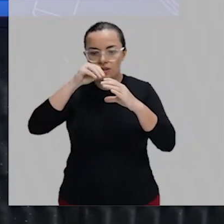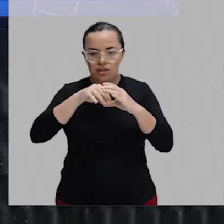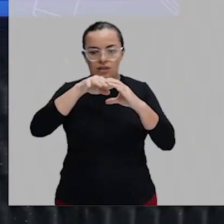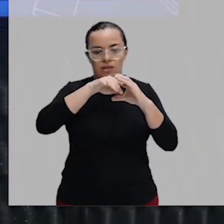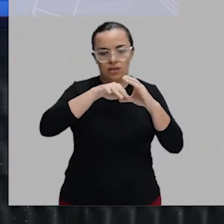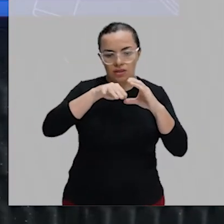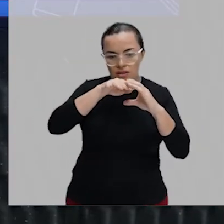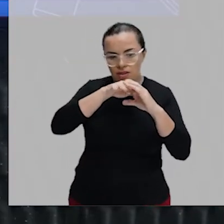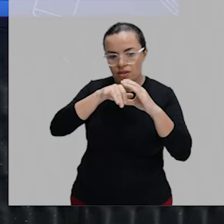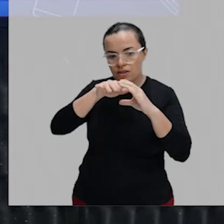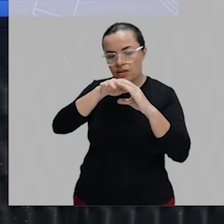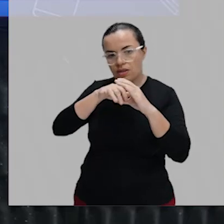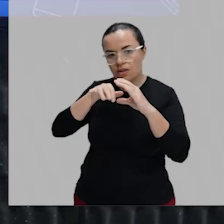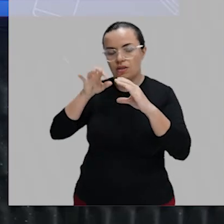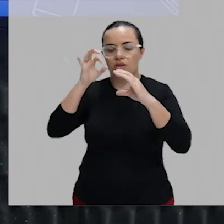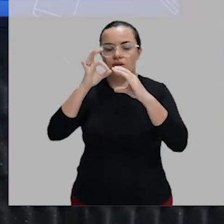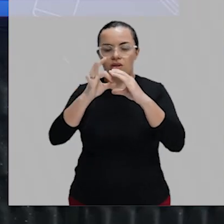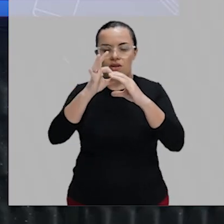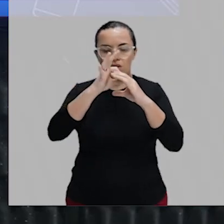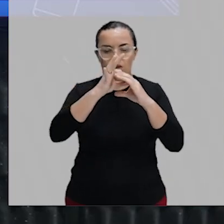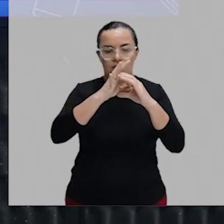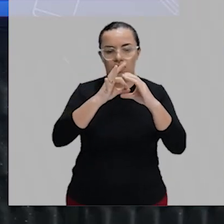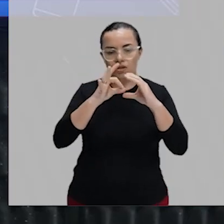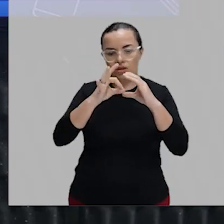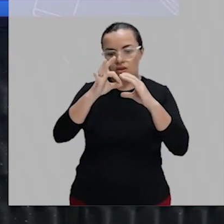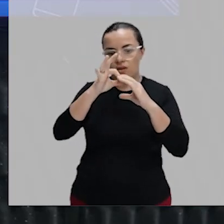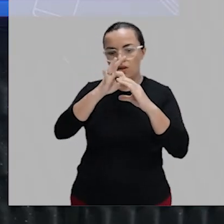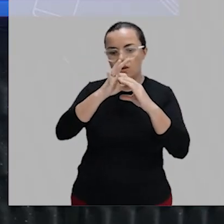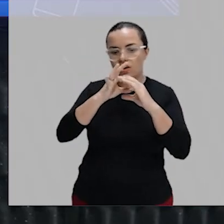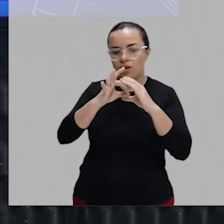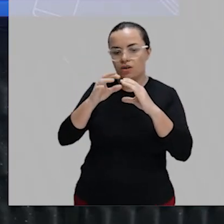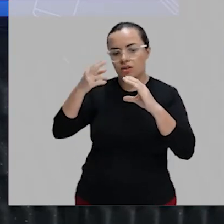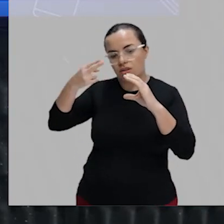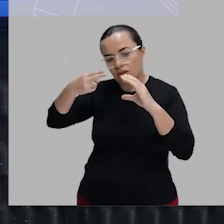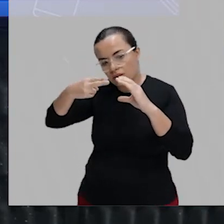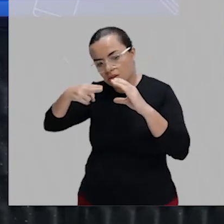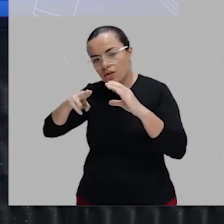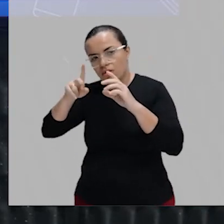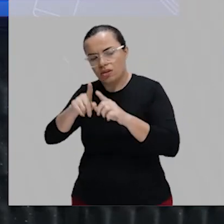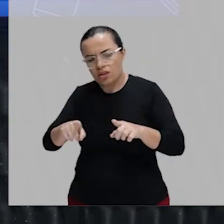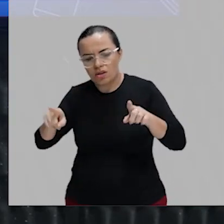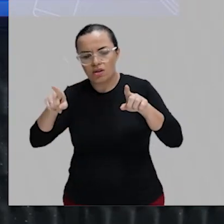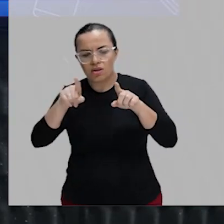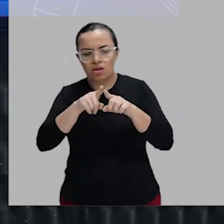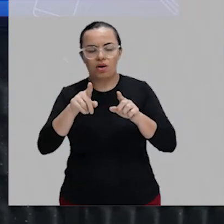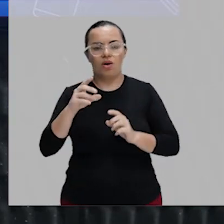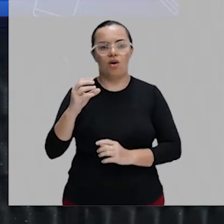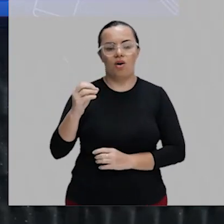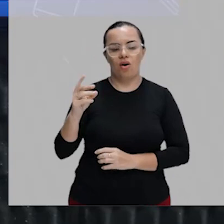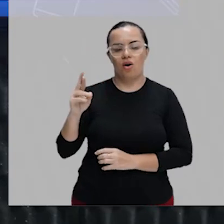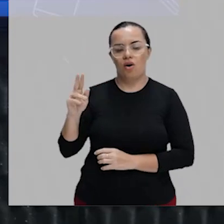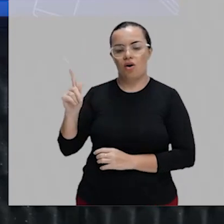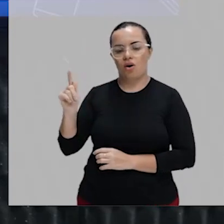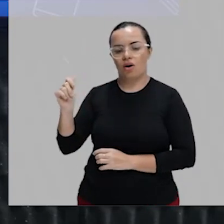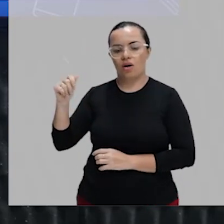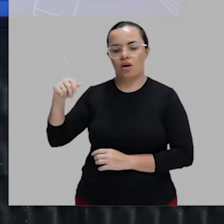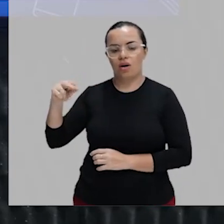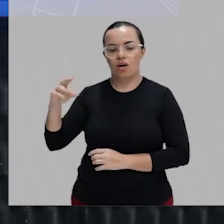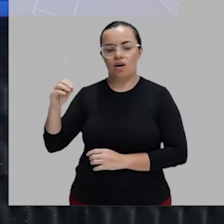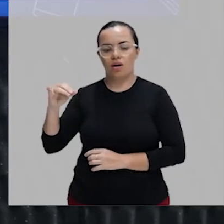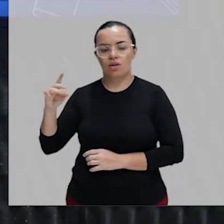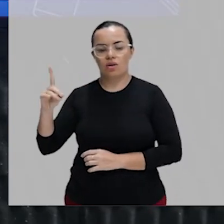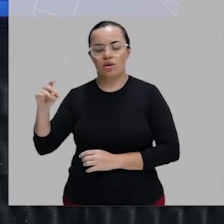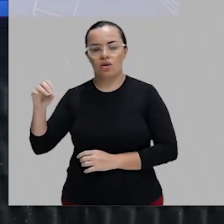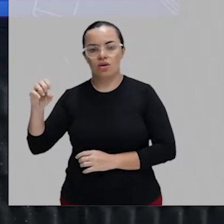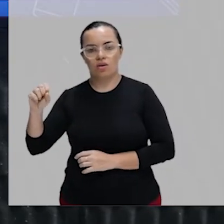organelas, que também tem esse nome, organoide, tá? Organoide é a mesma coisa que organelas